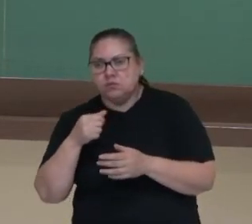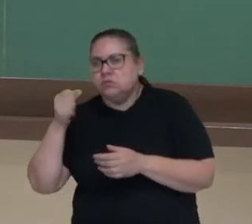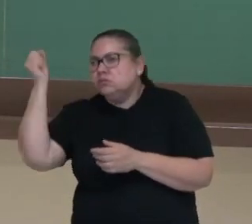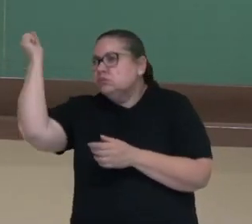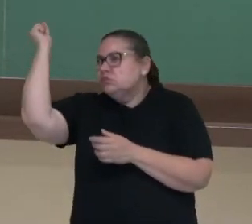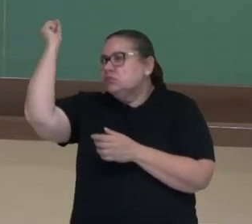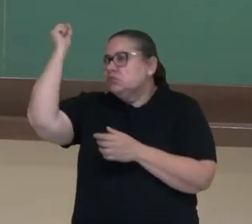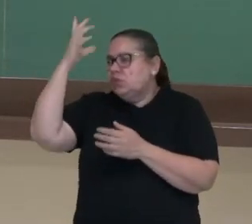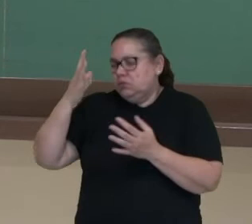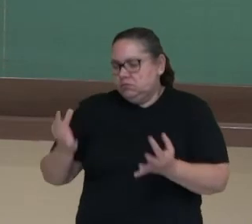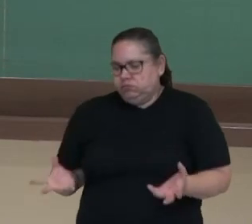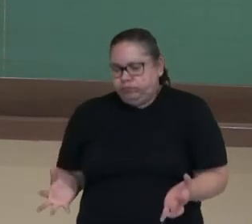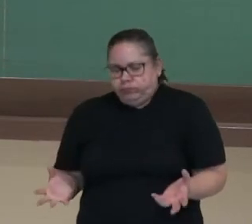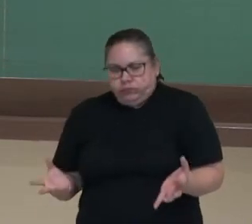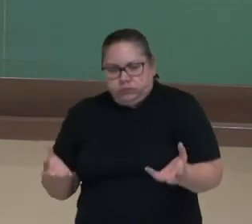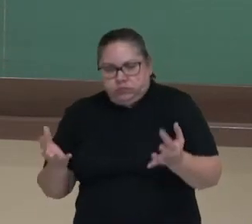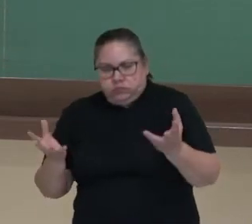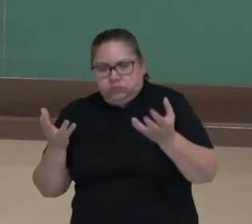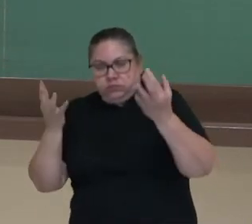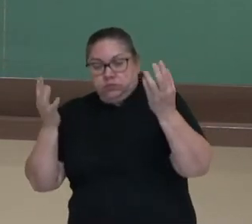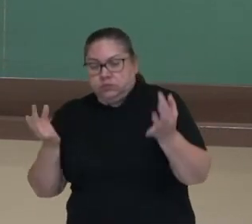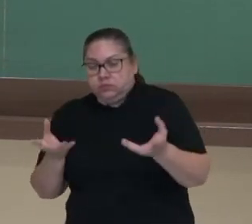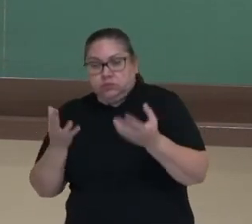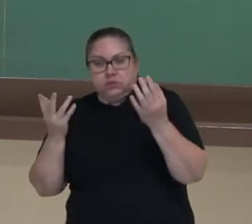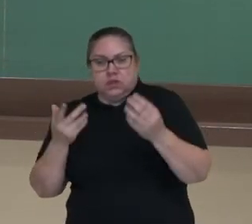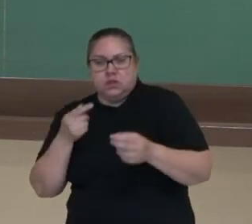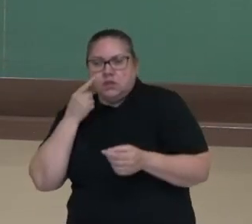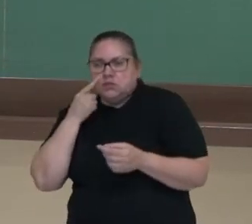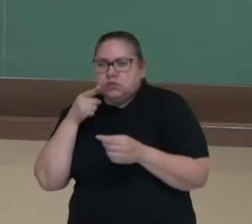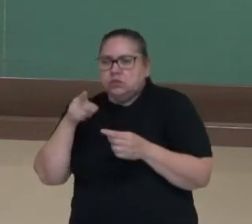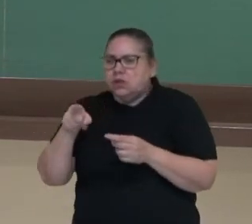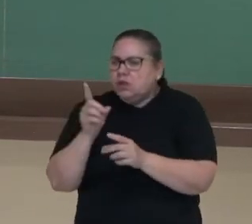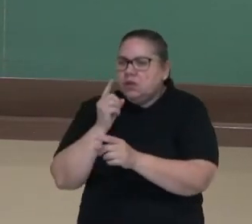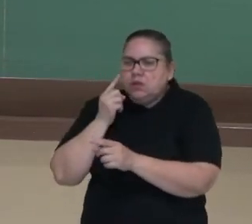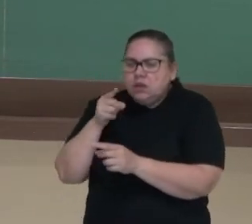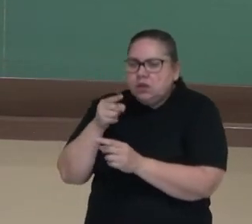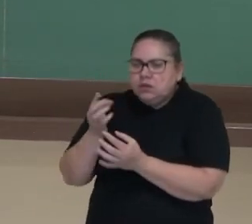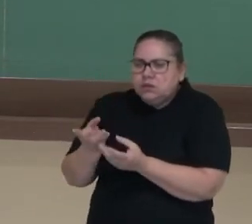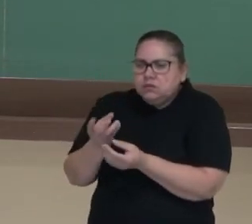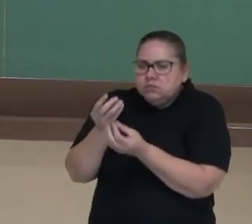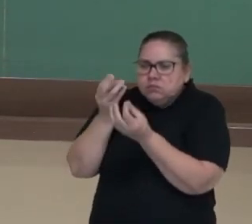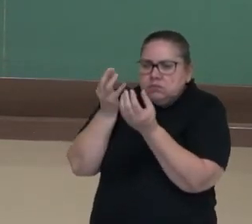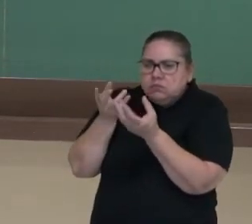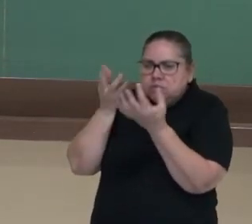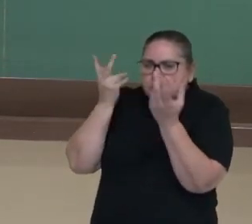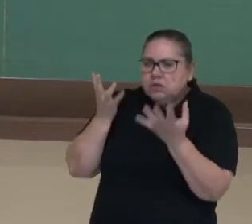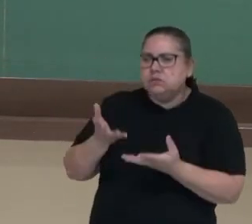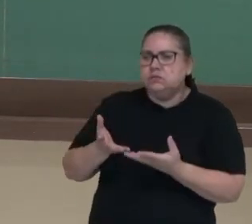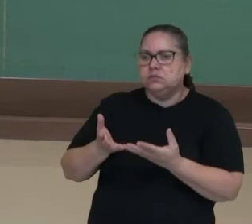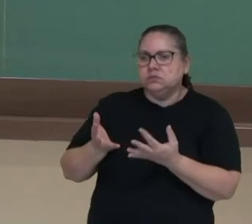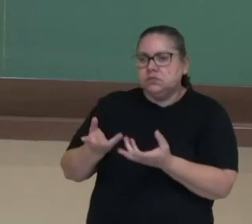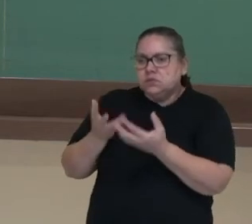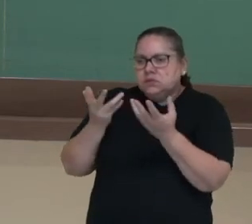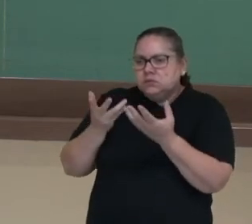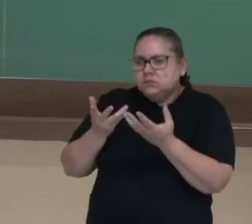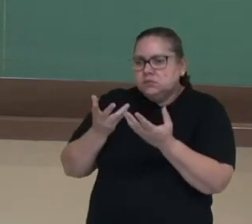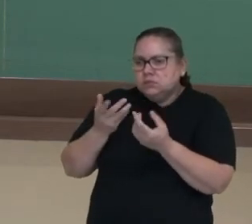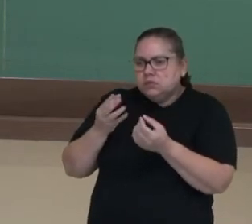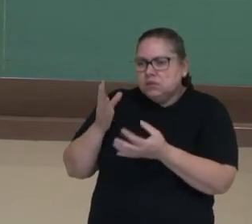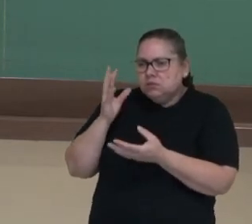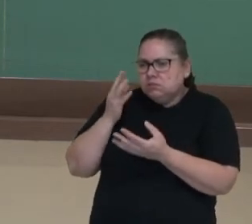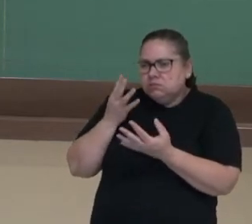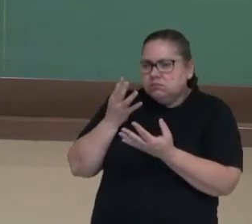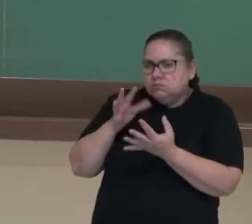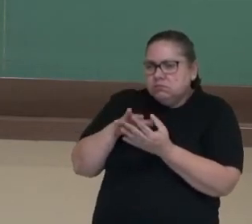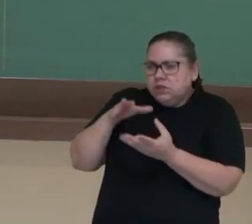o brilho do sol chegava a ter um brilho. De longe você olhava assim, olha lá, tá faiscando, né? Tá vendo um brilho